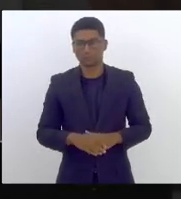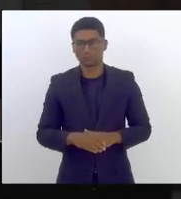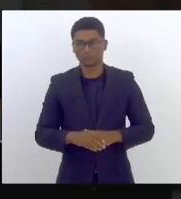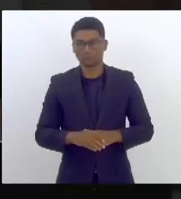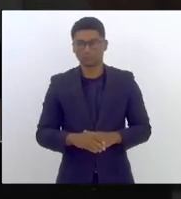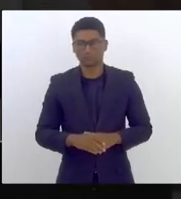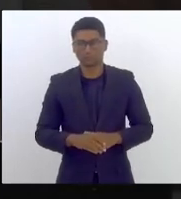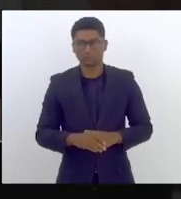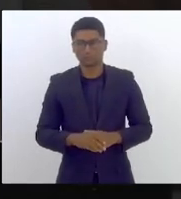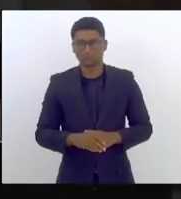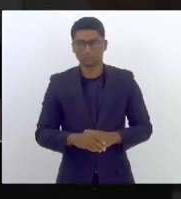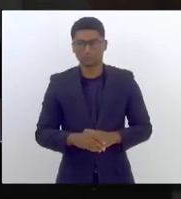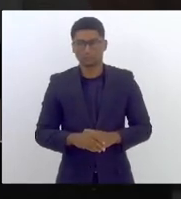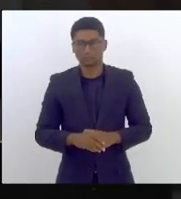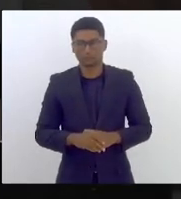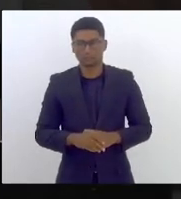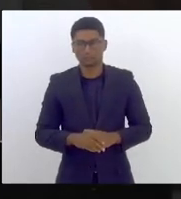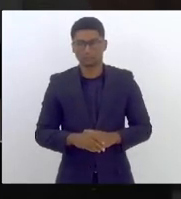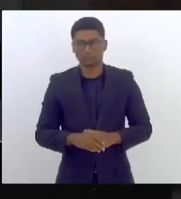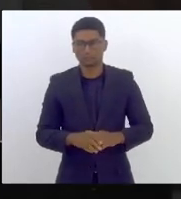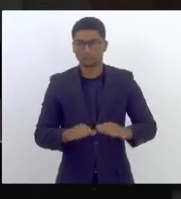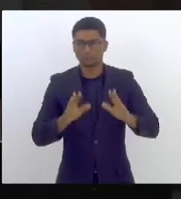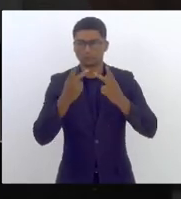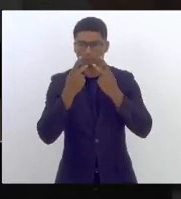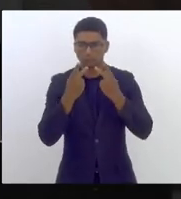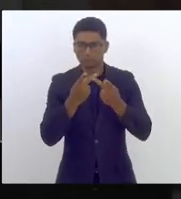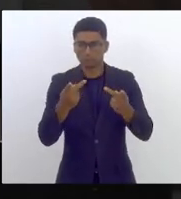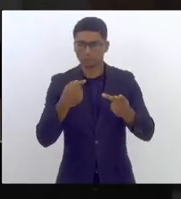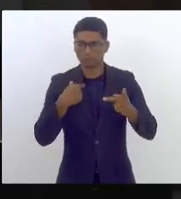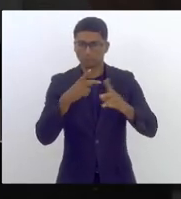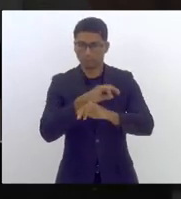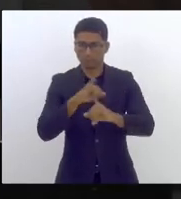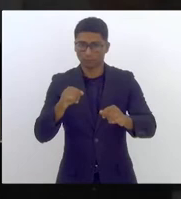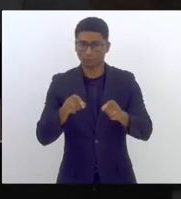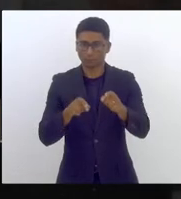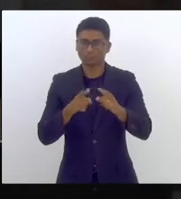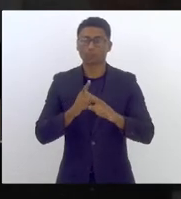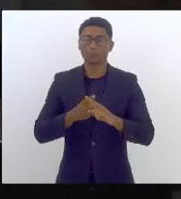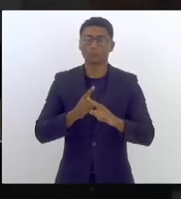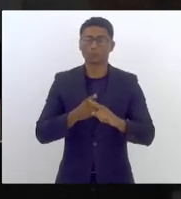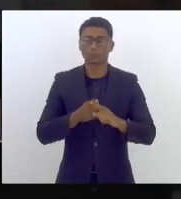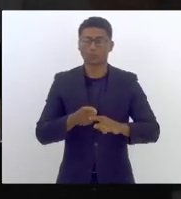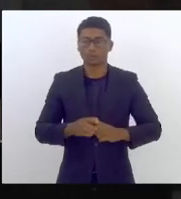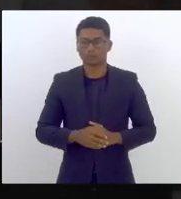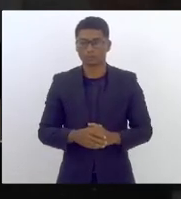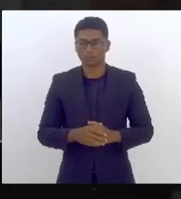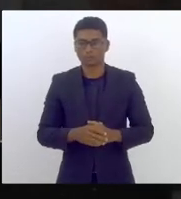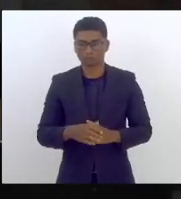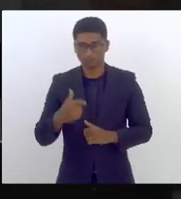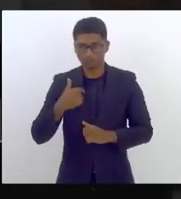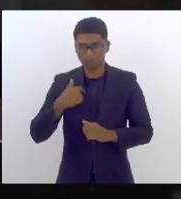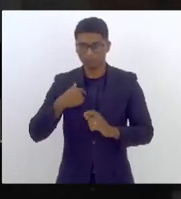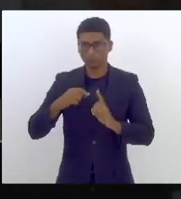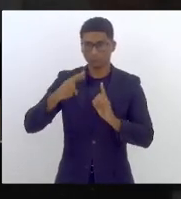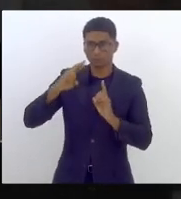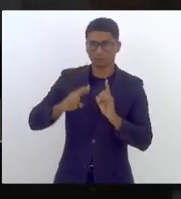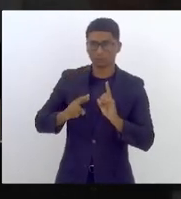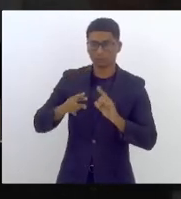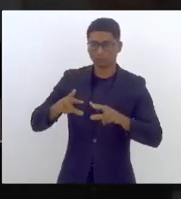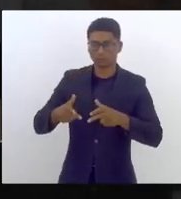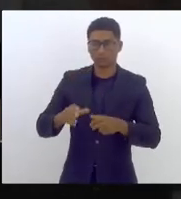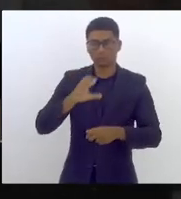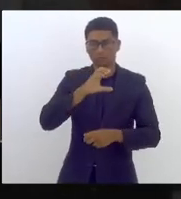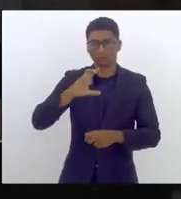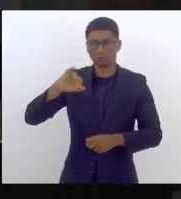um breve a parte eu só queria dizer que tô chamando atenção de vossa excelência porque eu fui relator na ccj